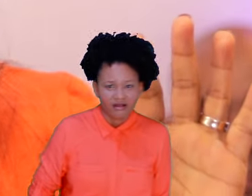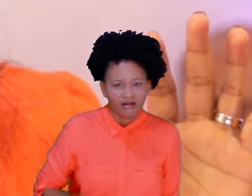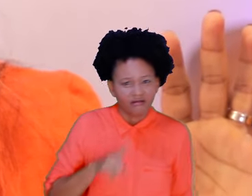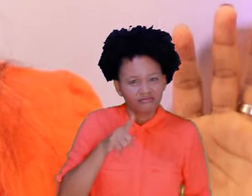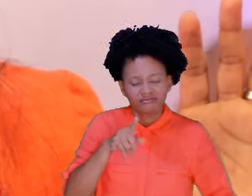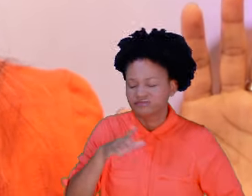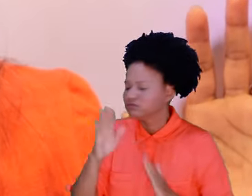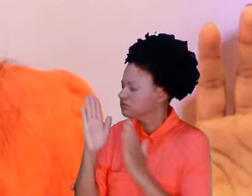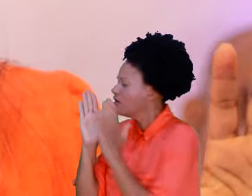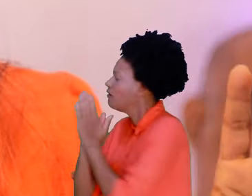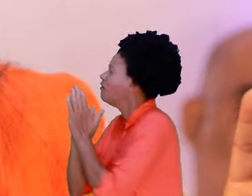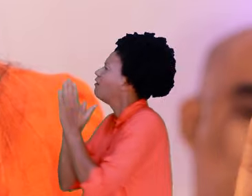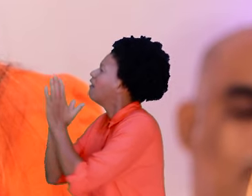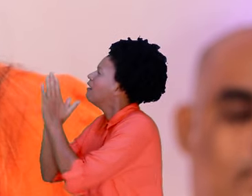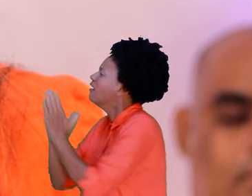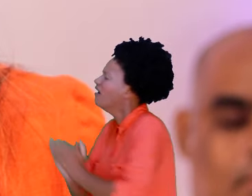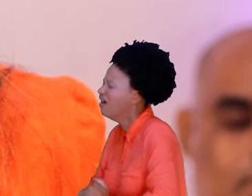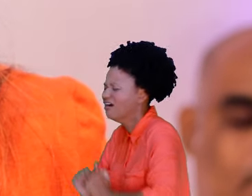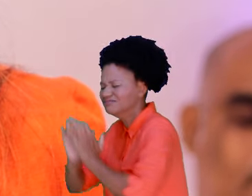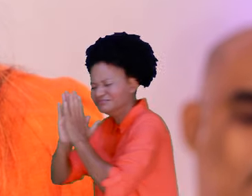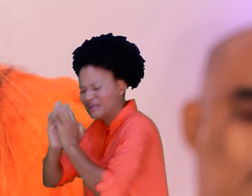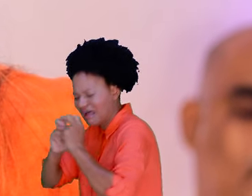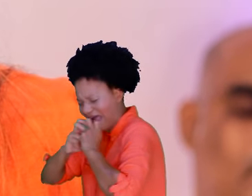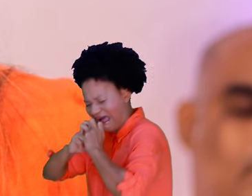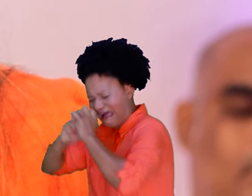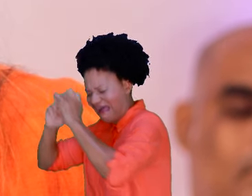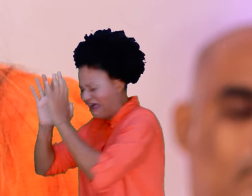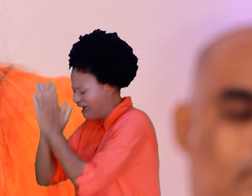Que eu decidi não responder.